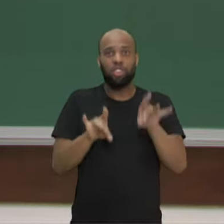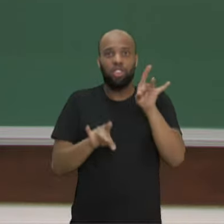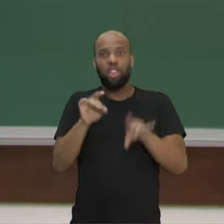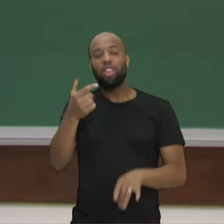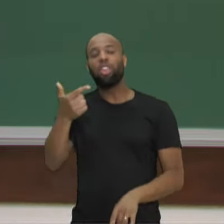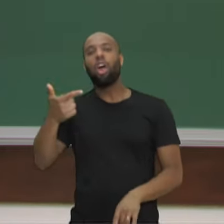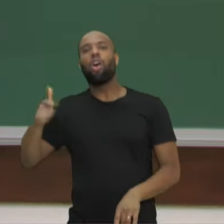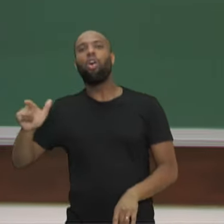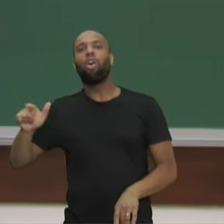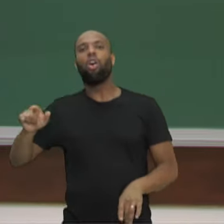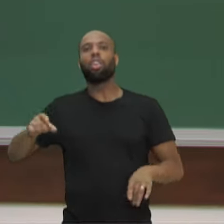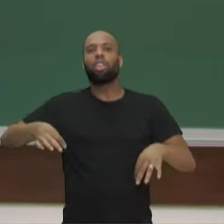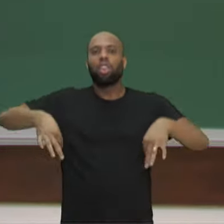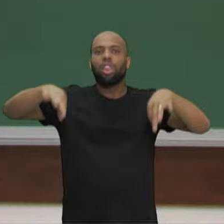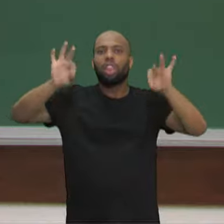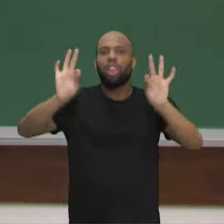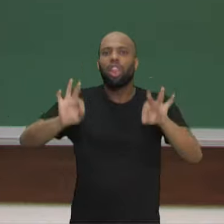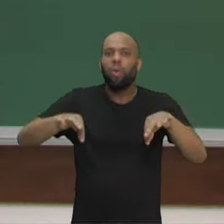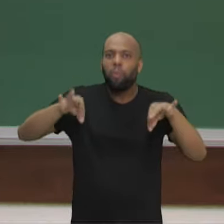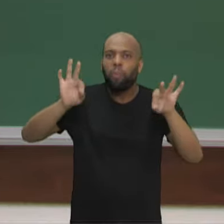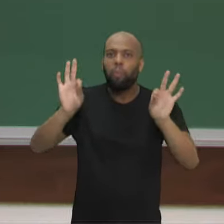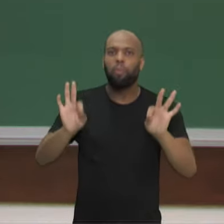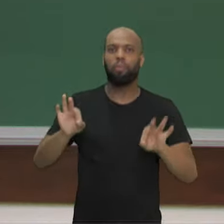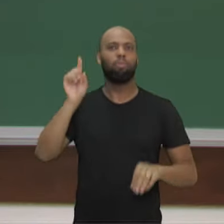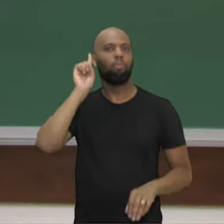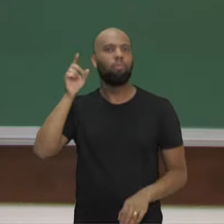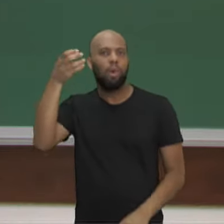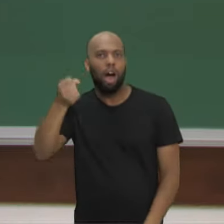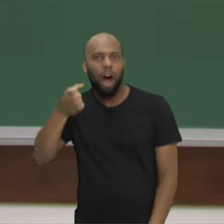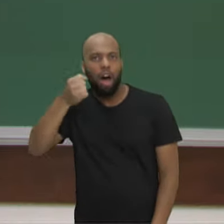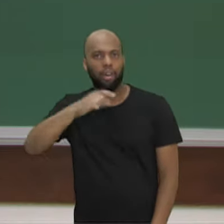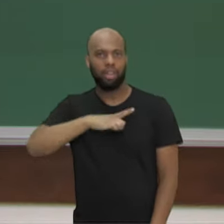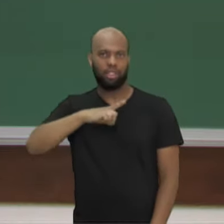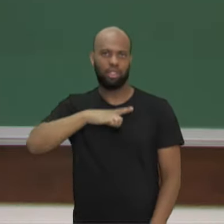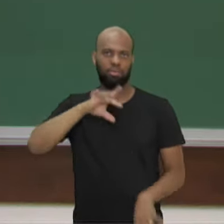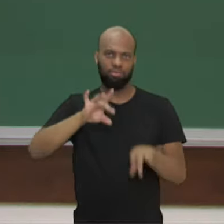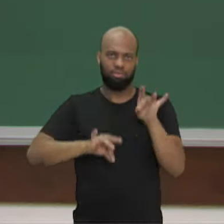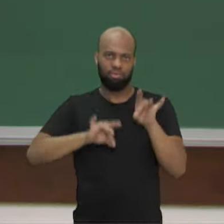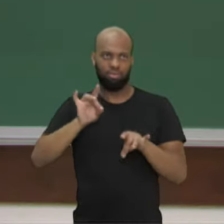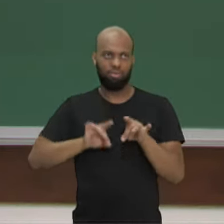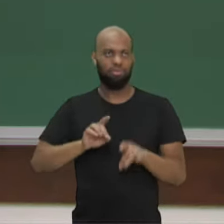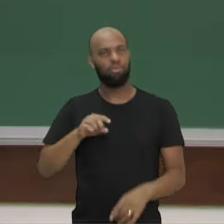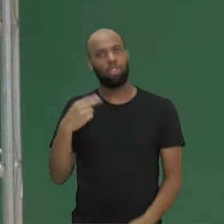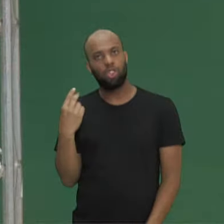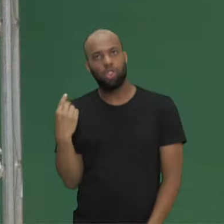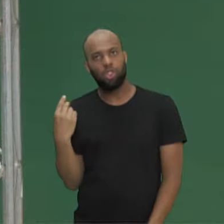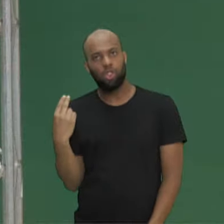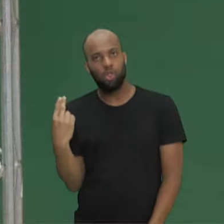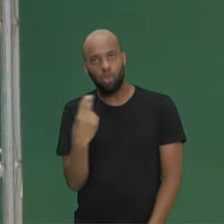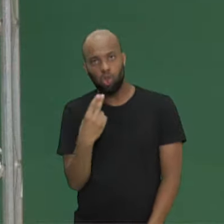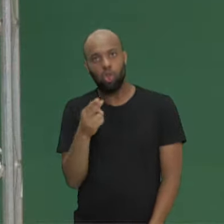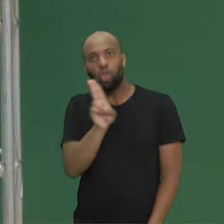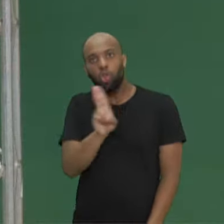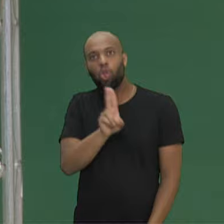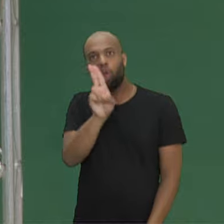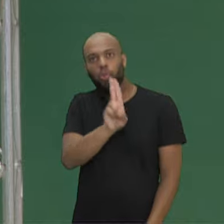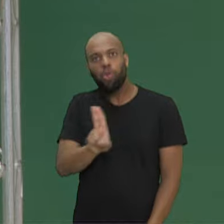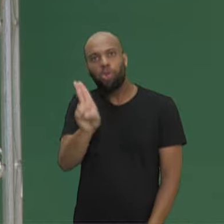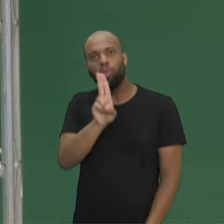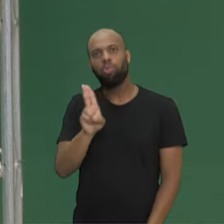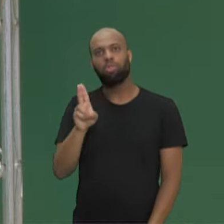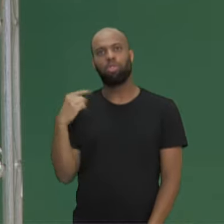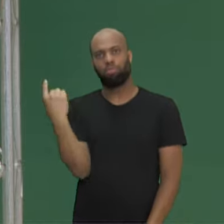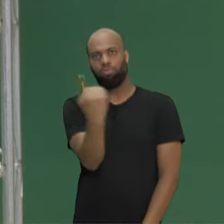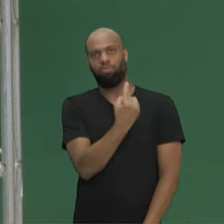pano branco que tem no fundo do teatro. Para nós, se chama no teatro set light. Só para vocês entenderem que às vezes um